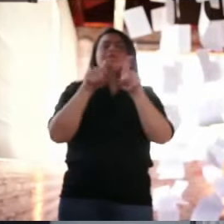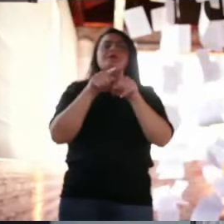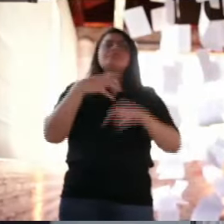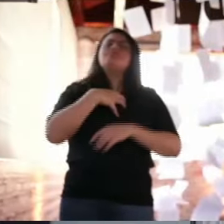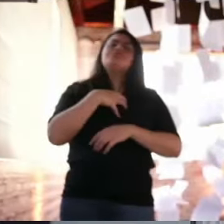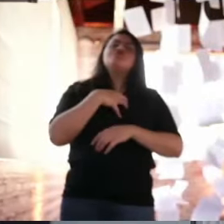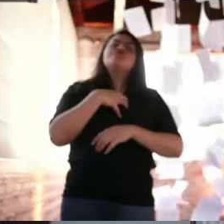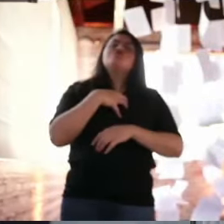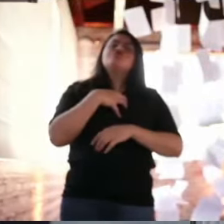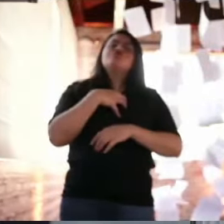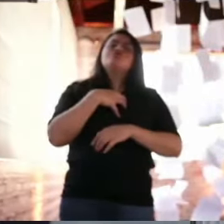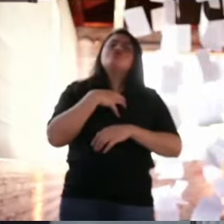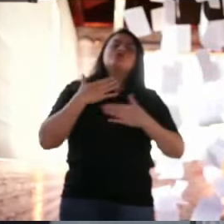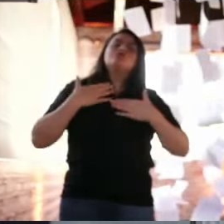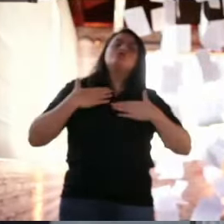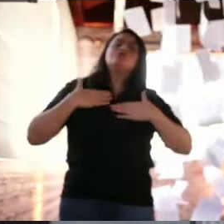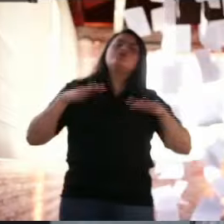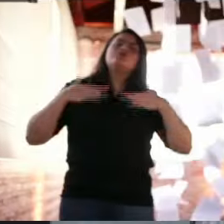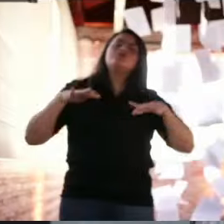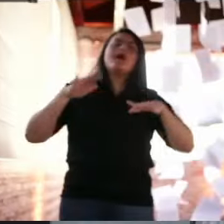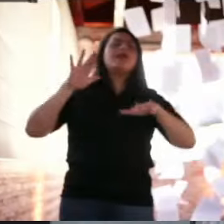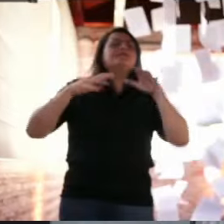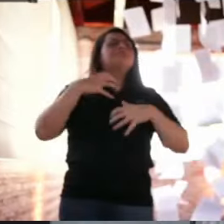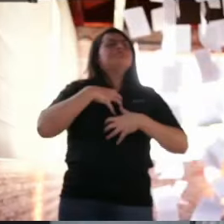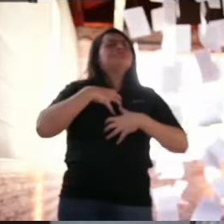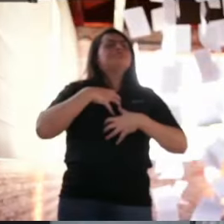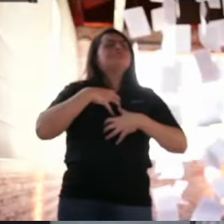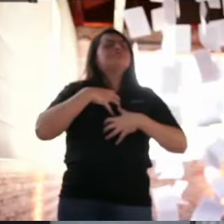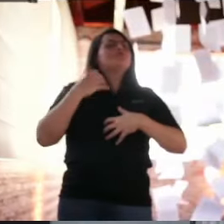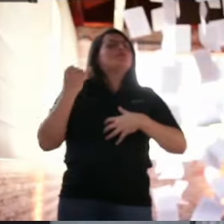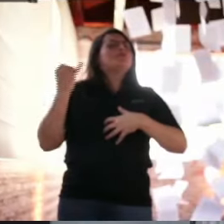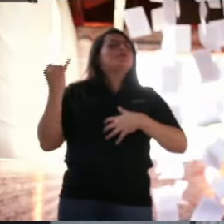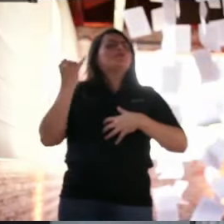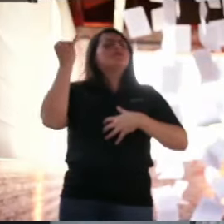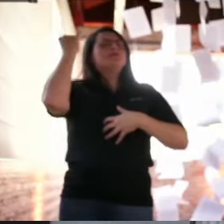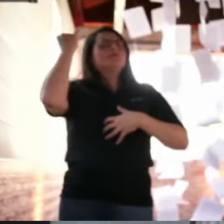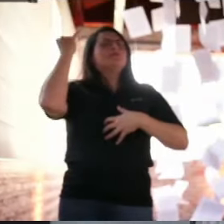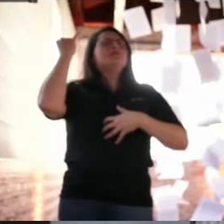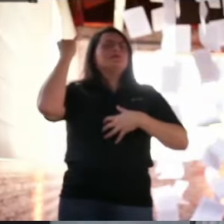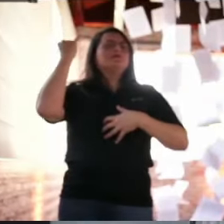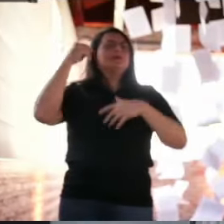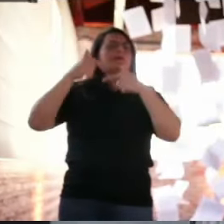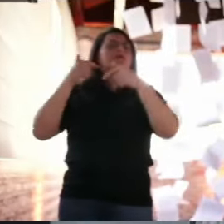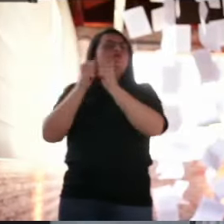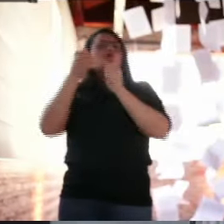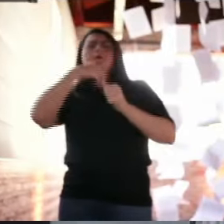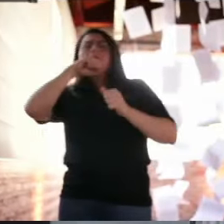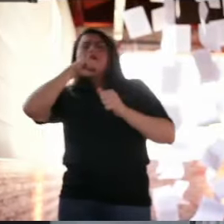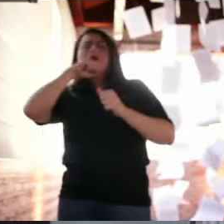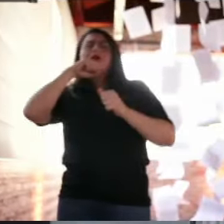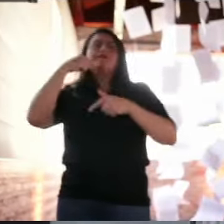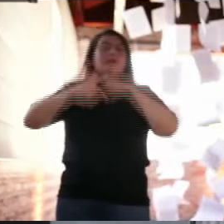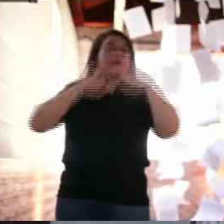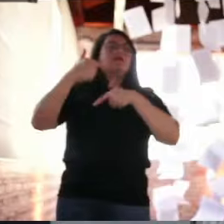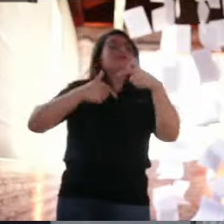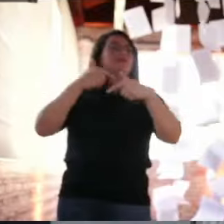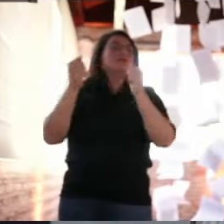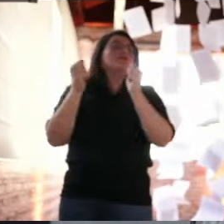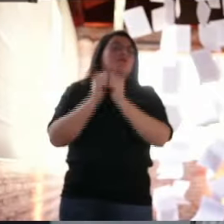sentem implicados não se sentem às vezes não se sentem importantes mesmo né trabalhando com os pais a trabalhar que é